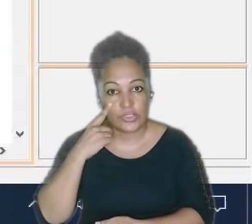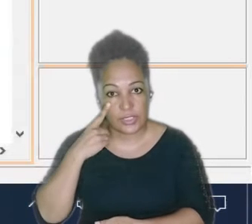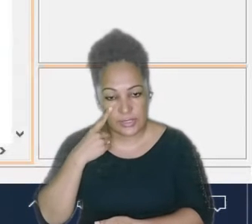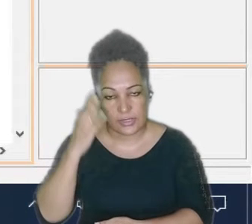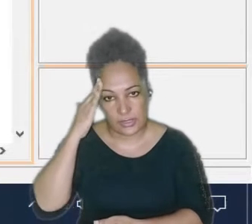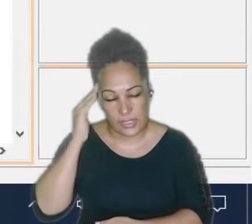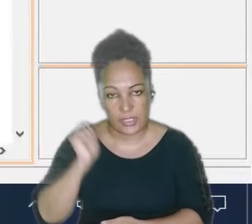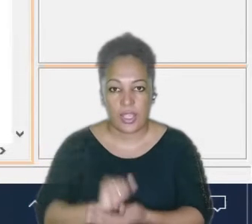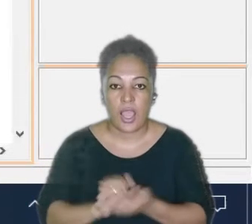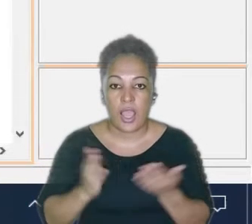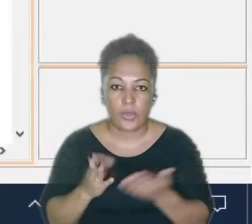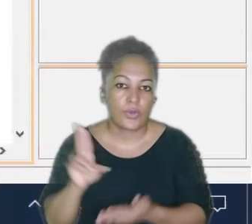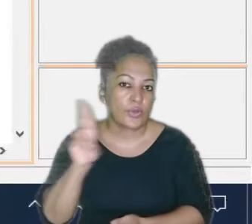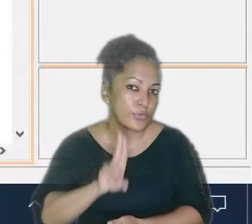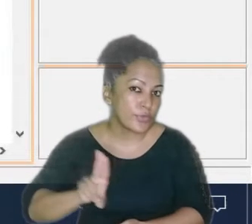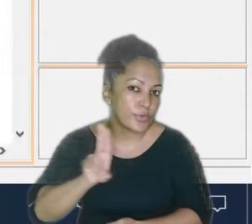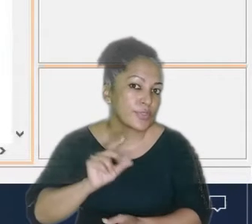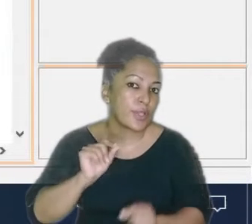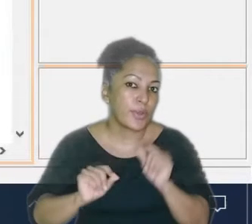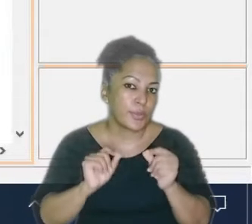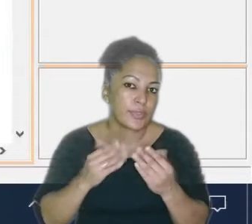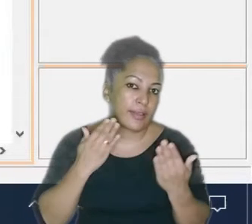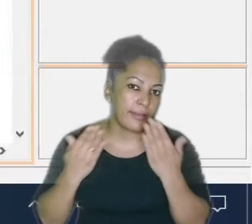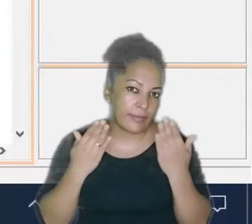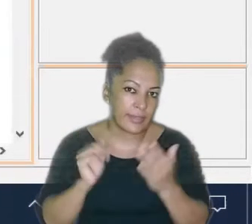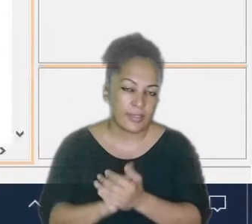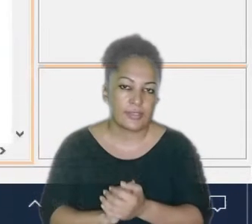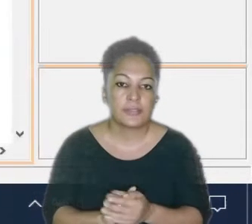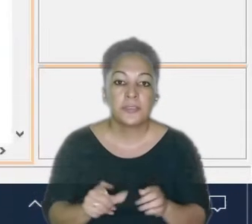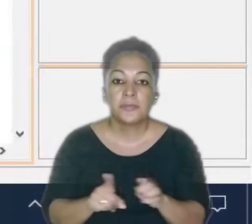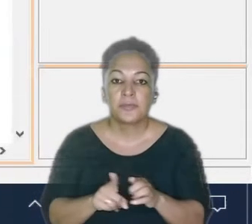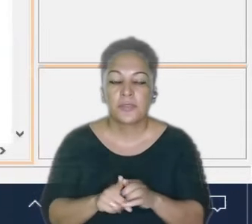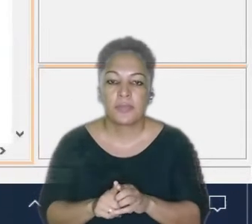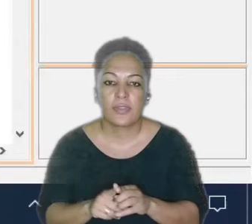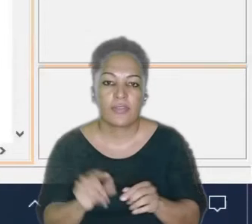certo? Agora, a gente vai usando a mesma lógica da análise de caso, agora a gente vai,